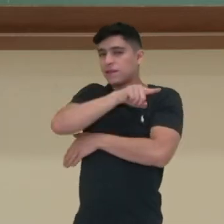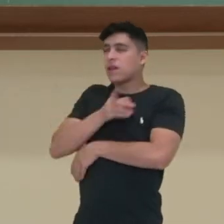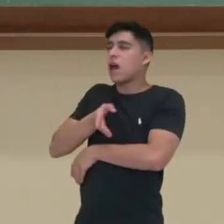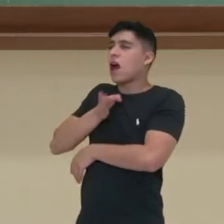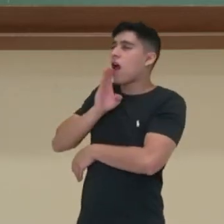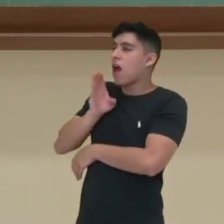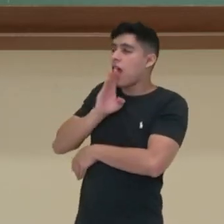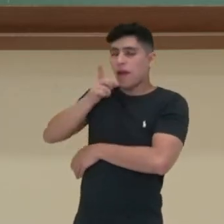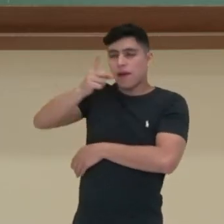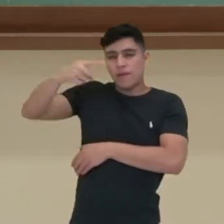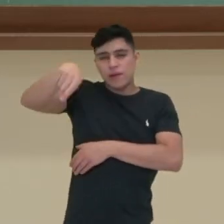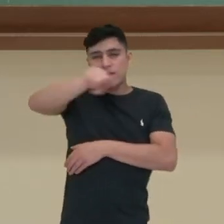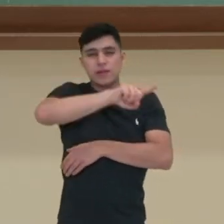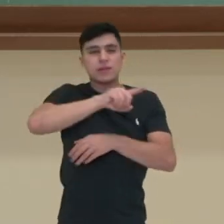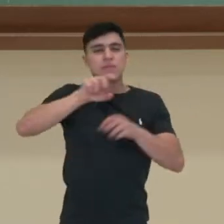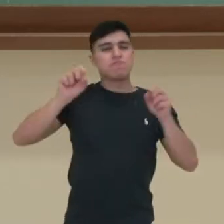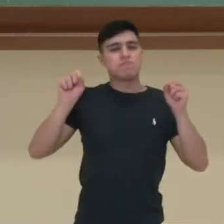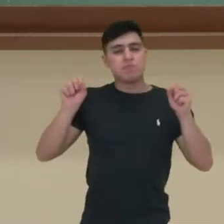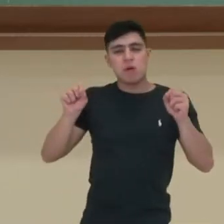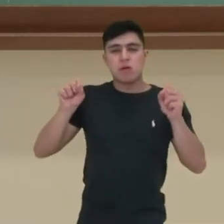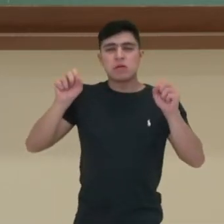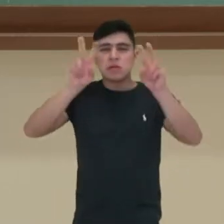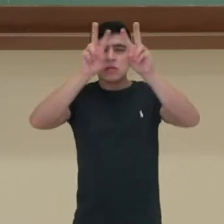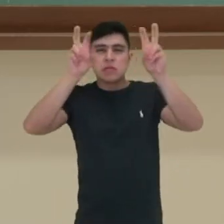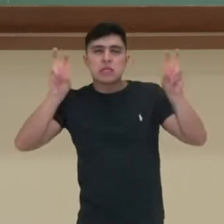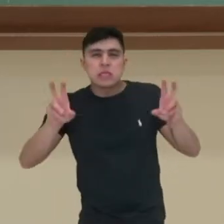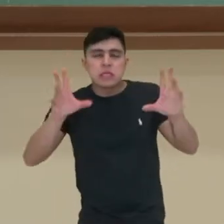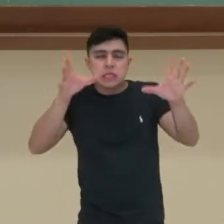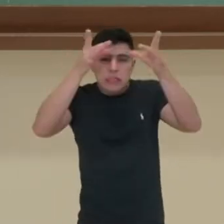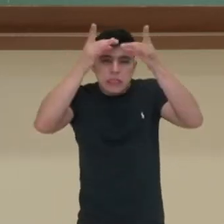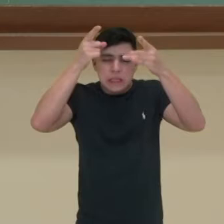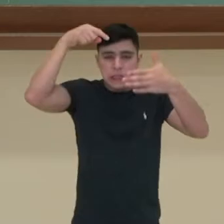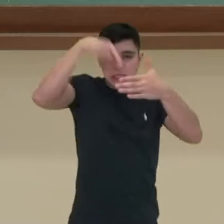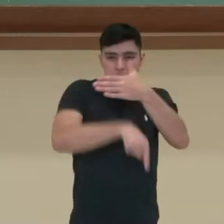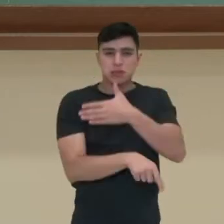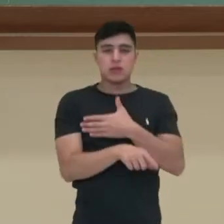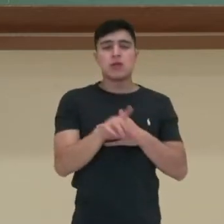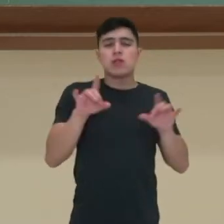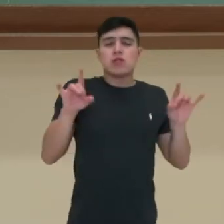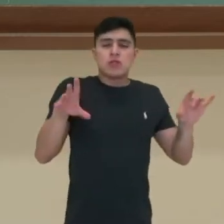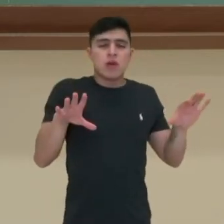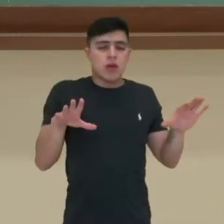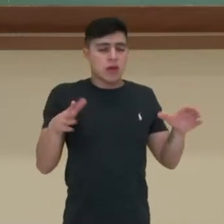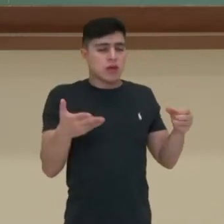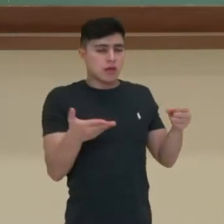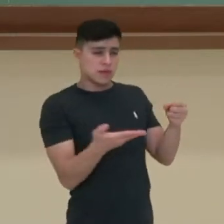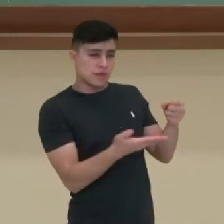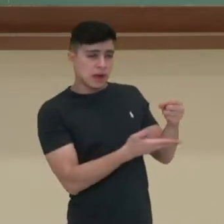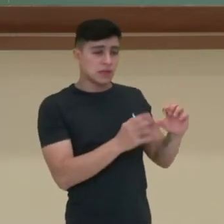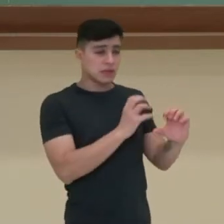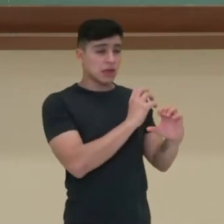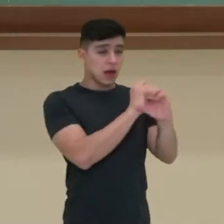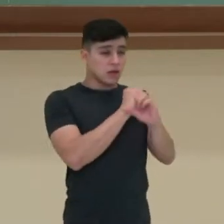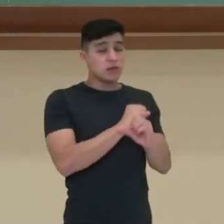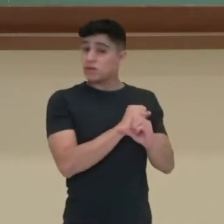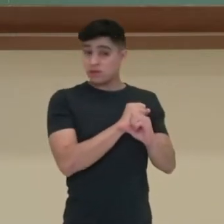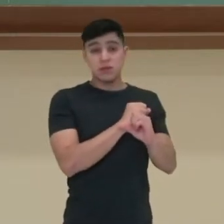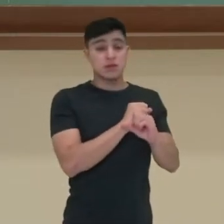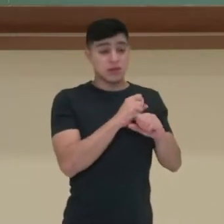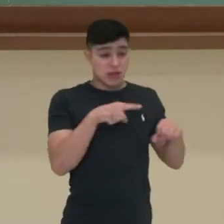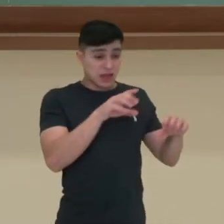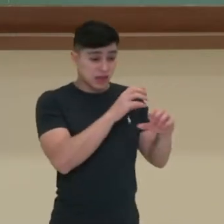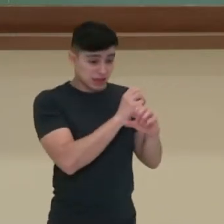que você consiga aprofundar o assunto, né? Sair um pouquinho apenas daquele cálculo, entender a vasta aplicação